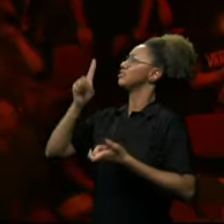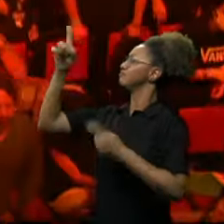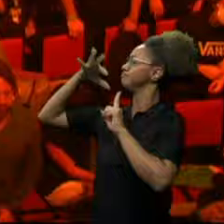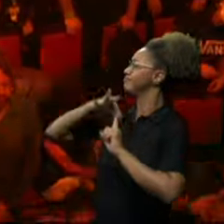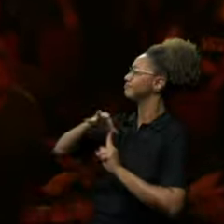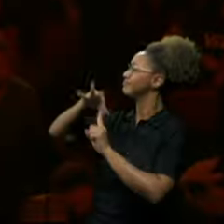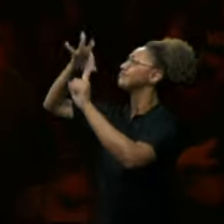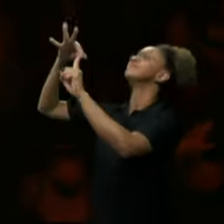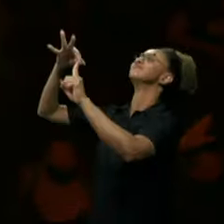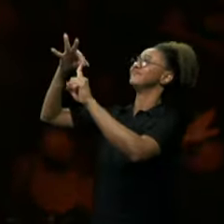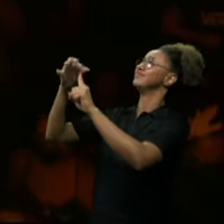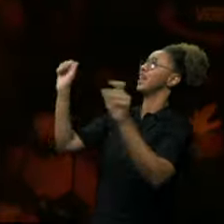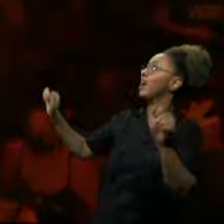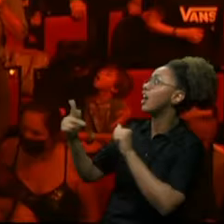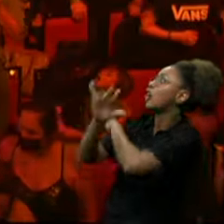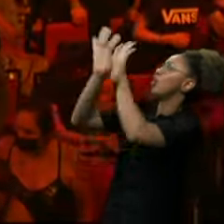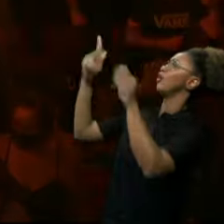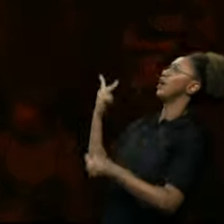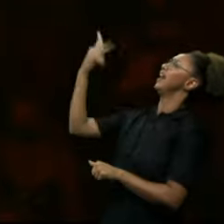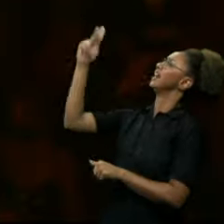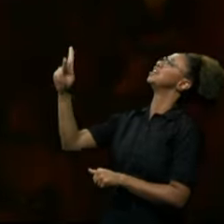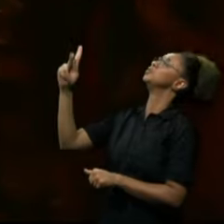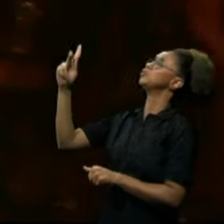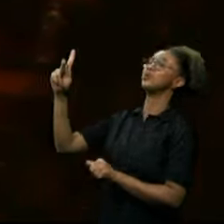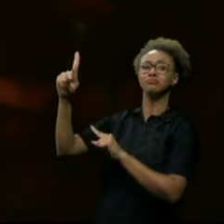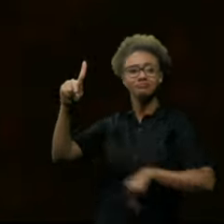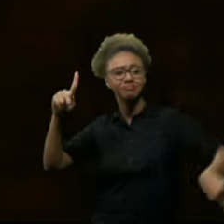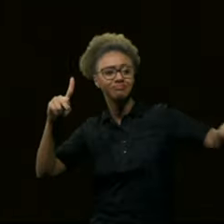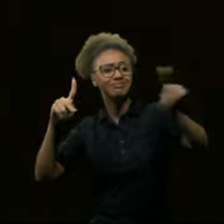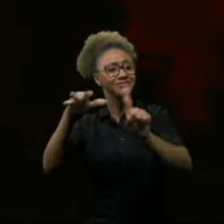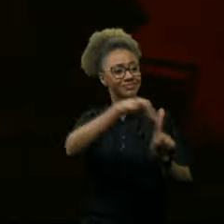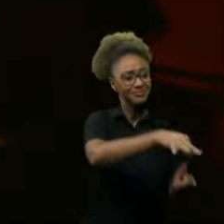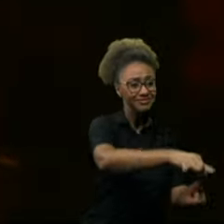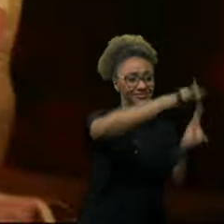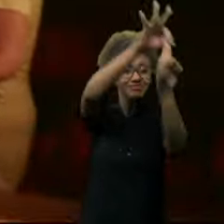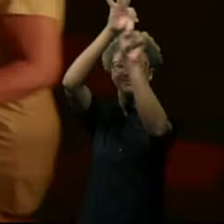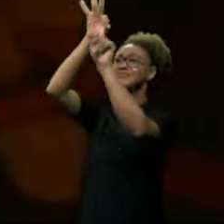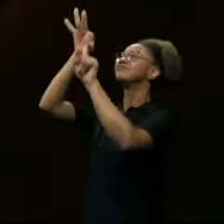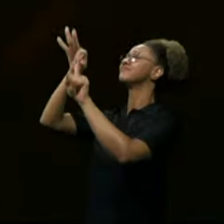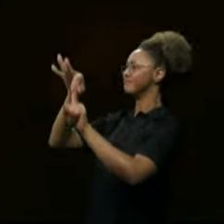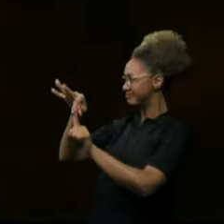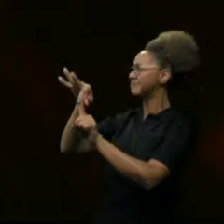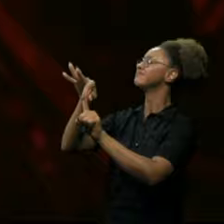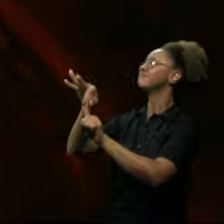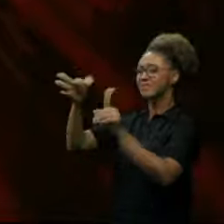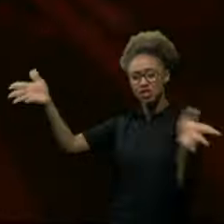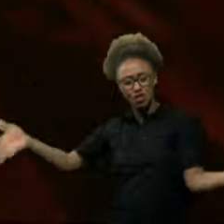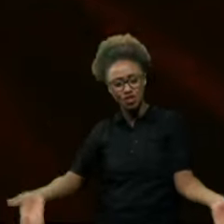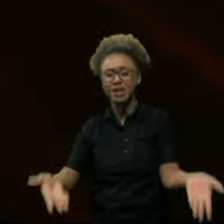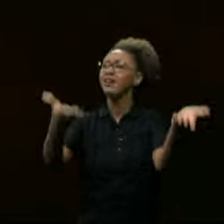é aquele que amanhã agora de é usado por ele é